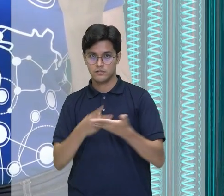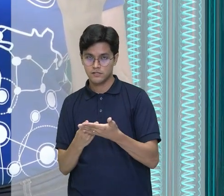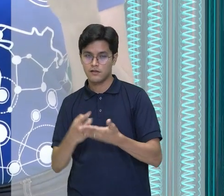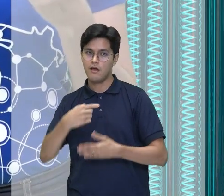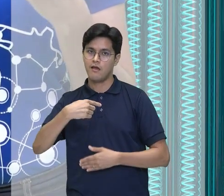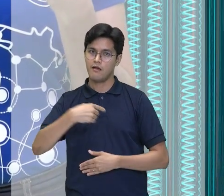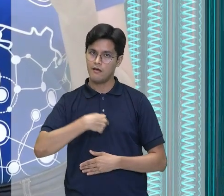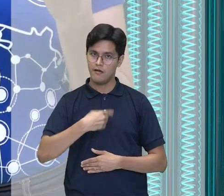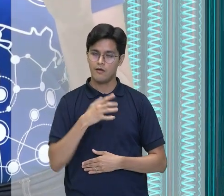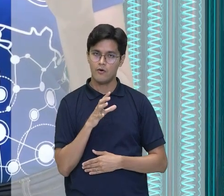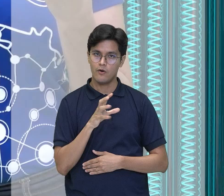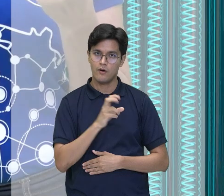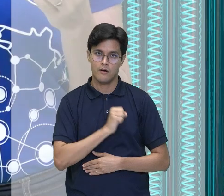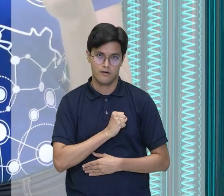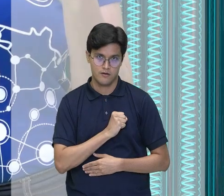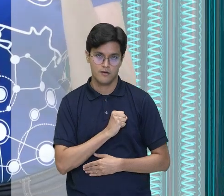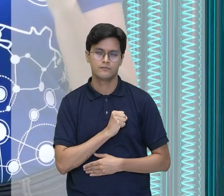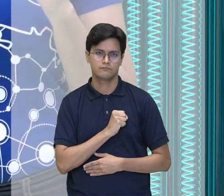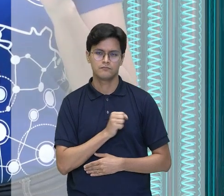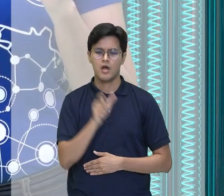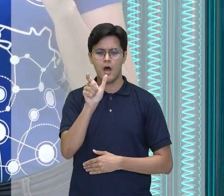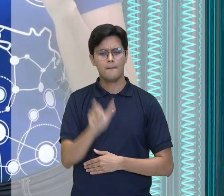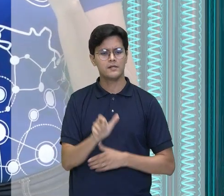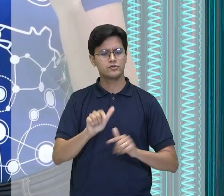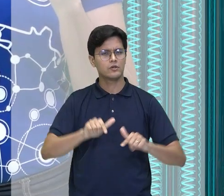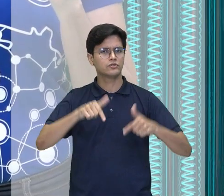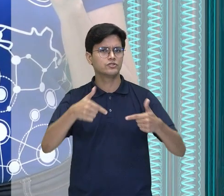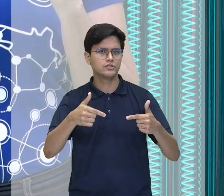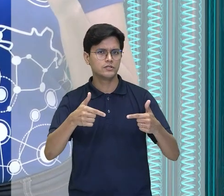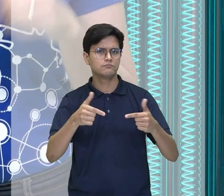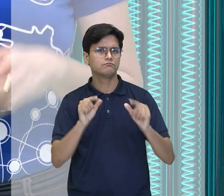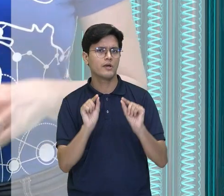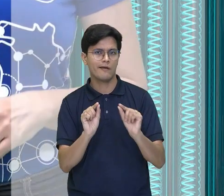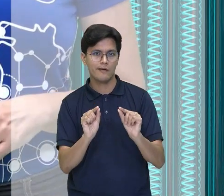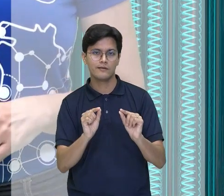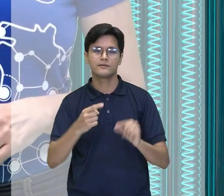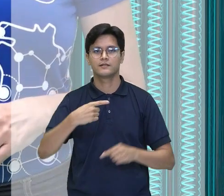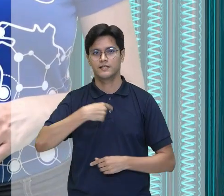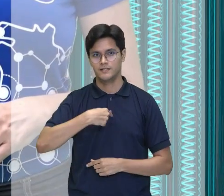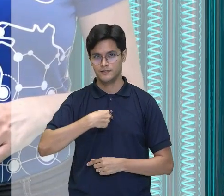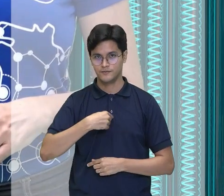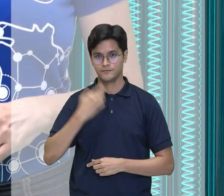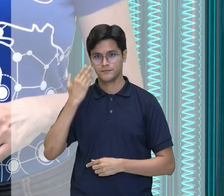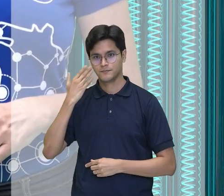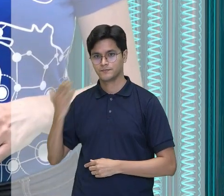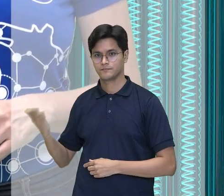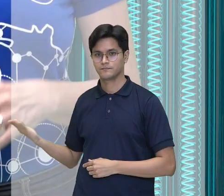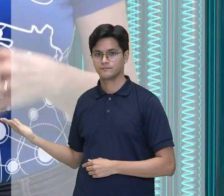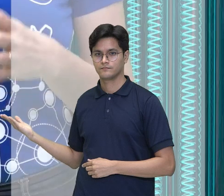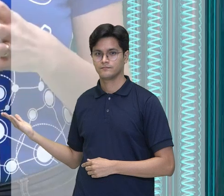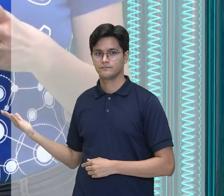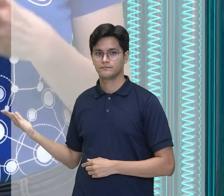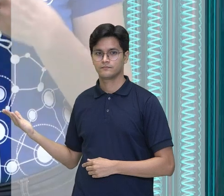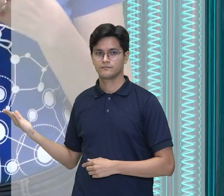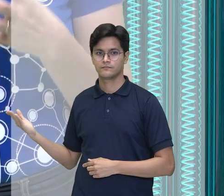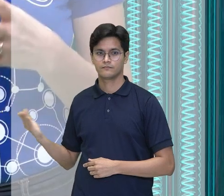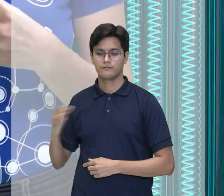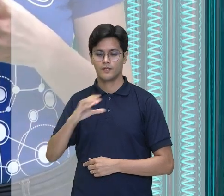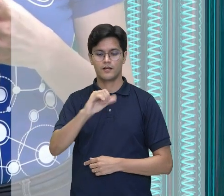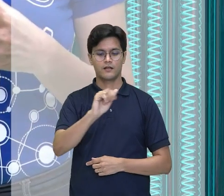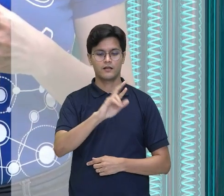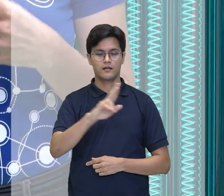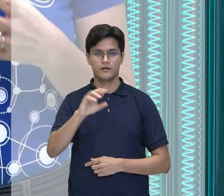fazendo a ação dessa frase? Eu, né? Eu amo. Carrot cake. Eu